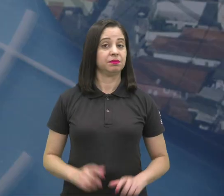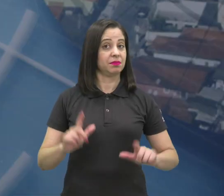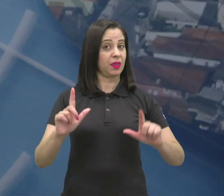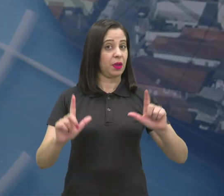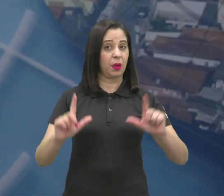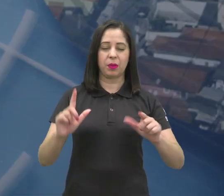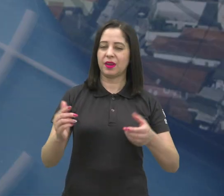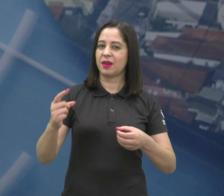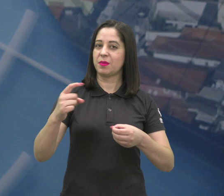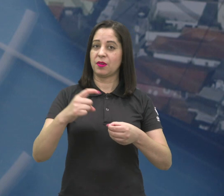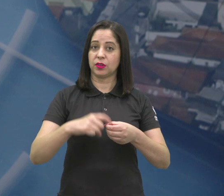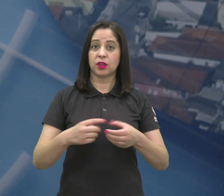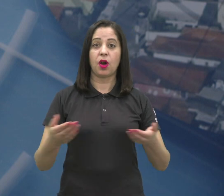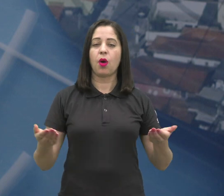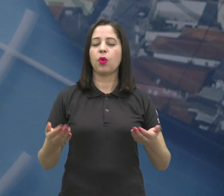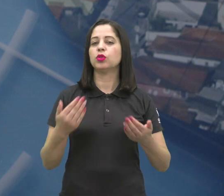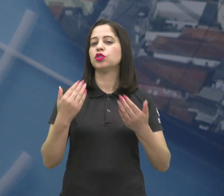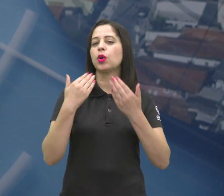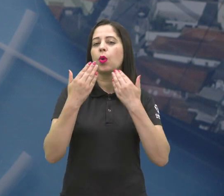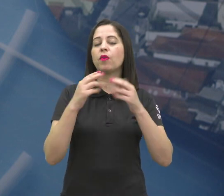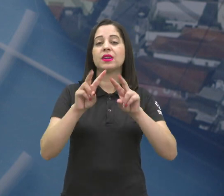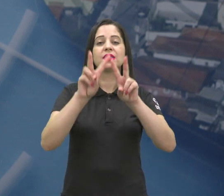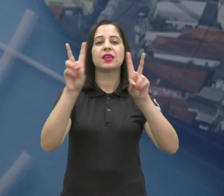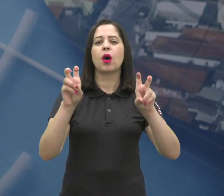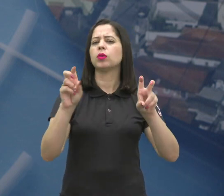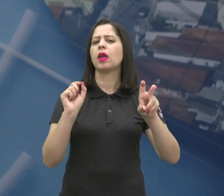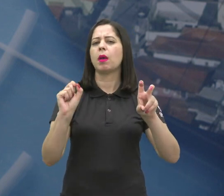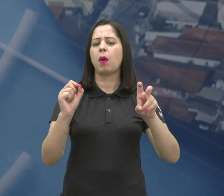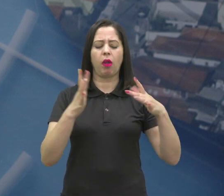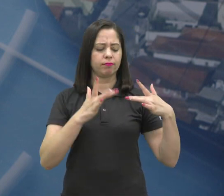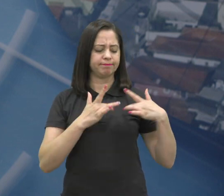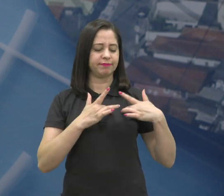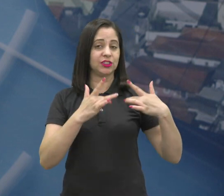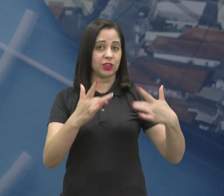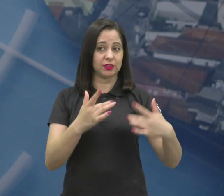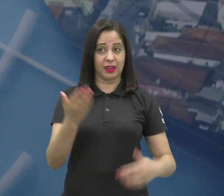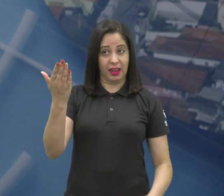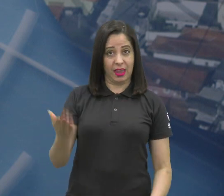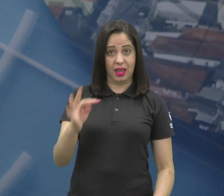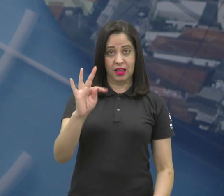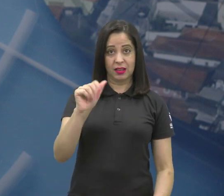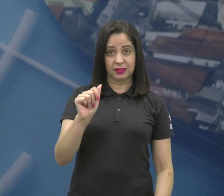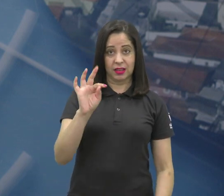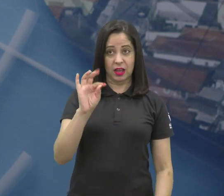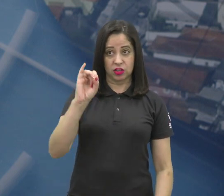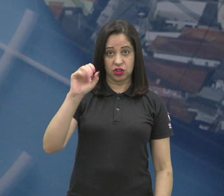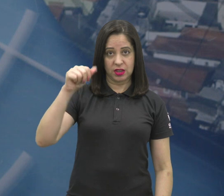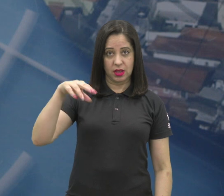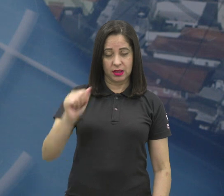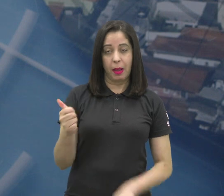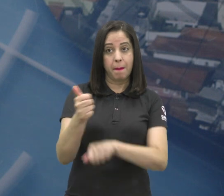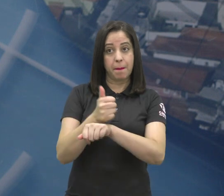De volta com o Diálogos, hoje estamos falando sobre solidariedade. Eu estou aqui com a Tatiana, que é assistente social,